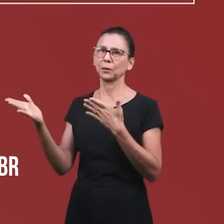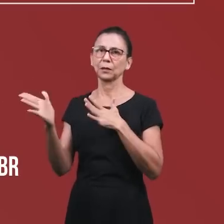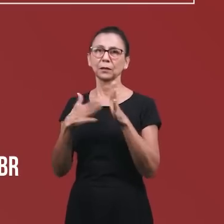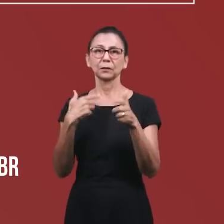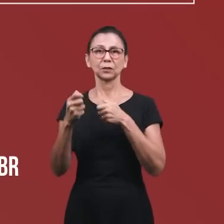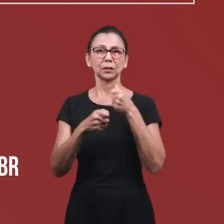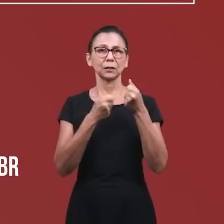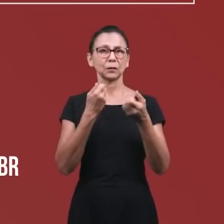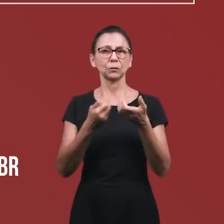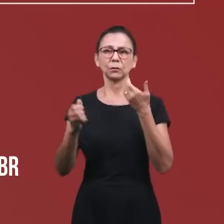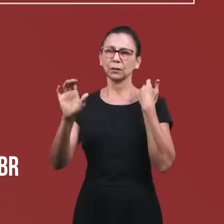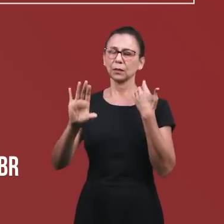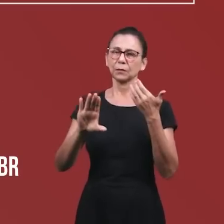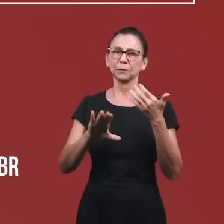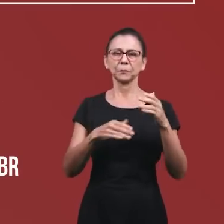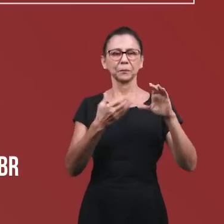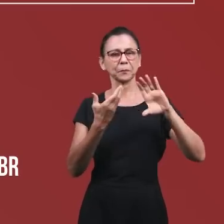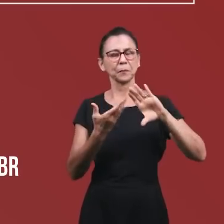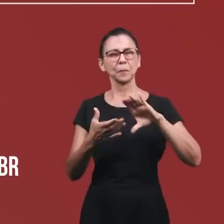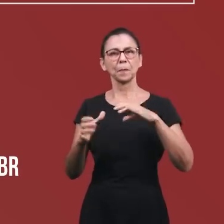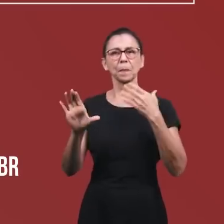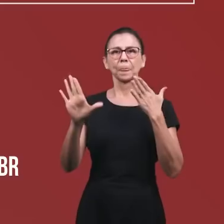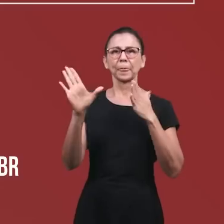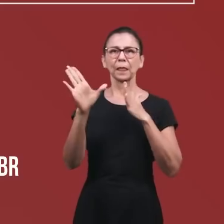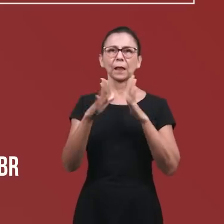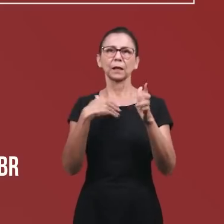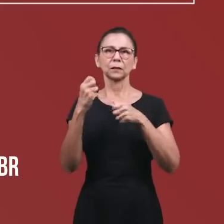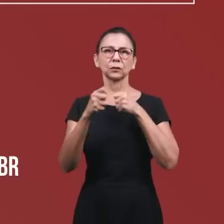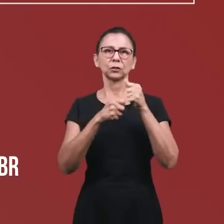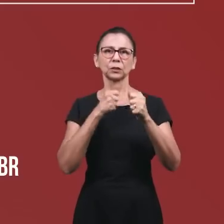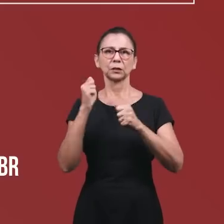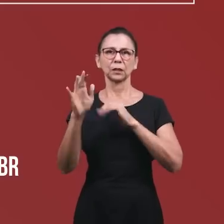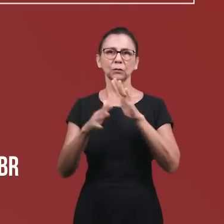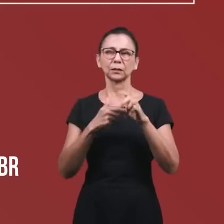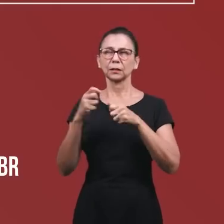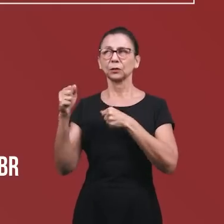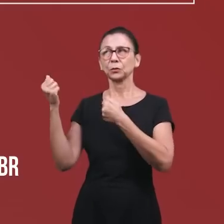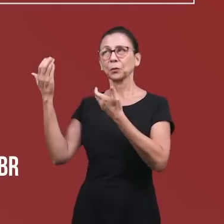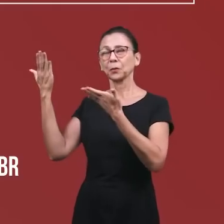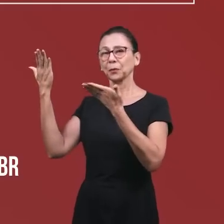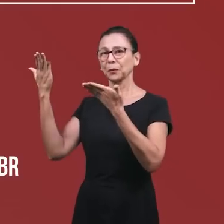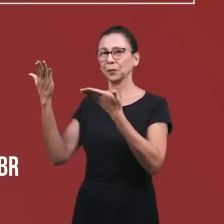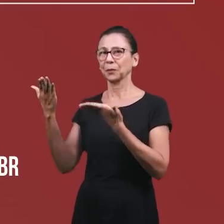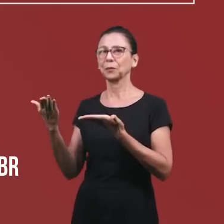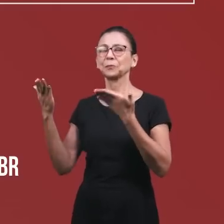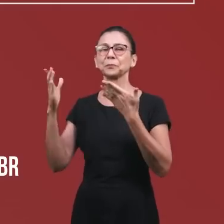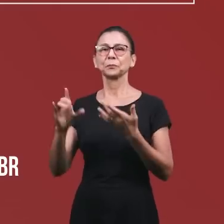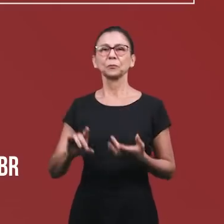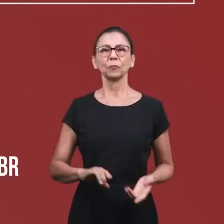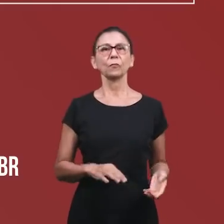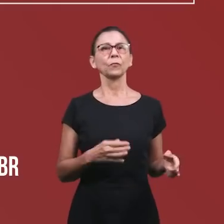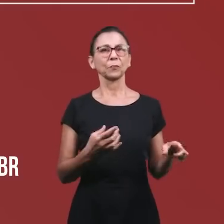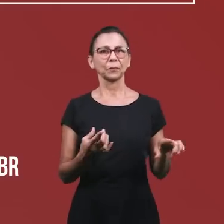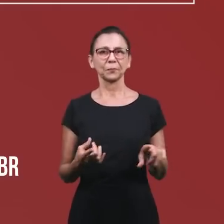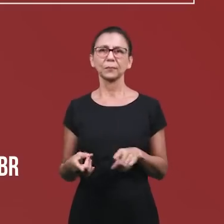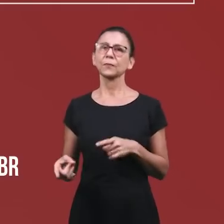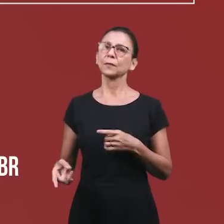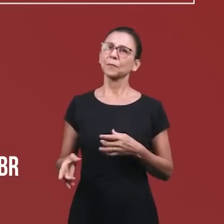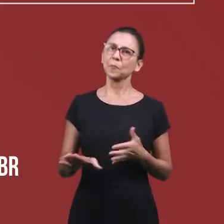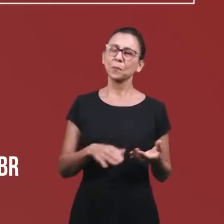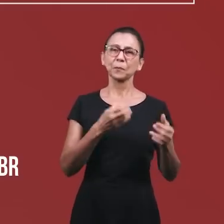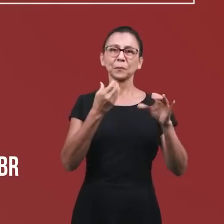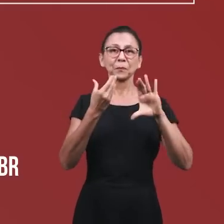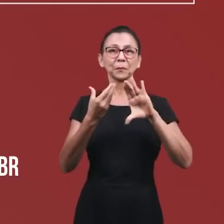ao Senhor. Cante aleluia, cante aleluia, cante ao